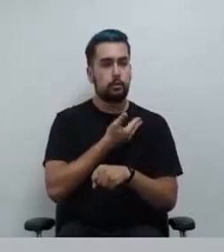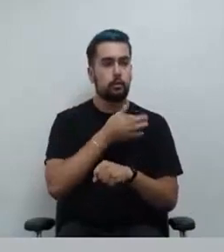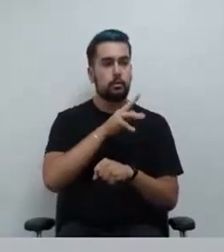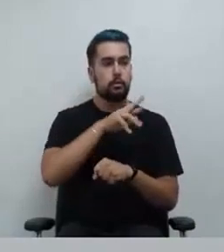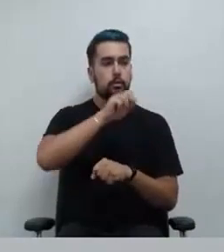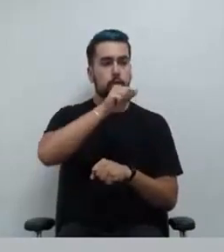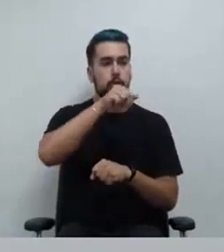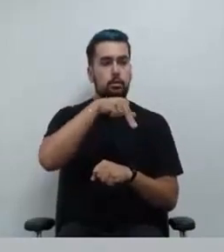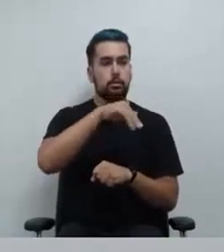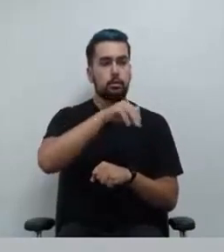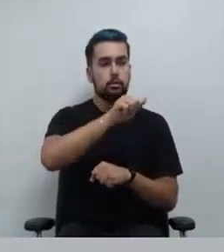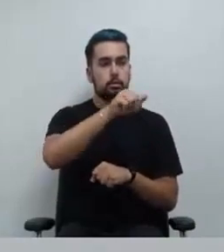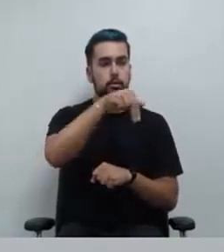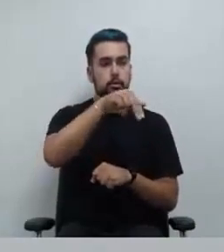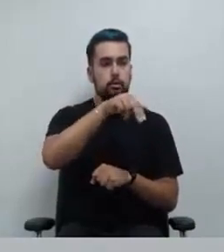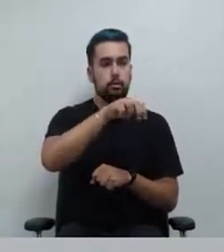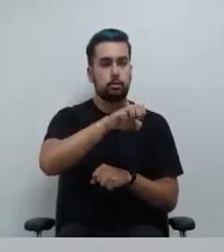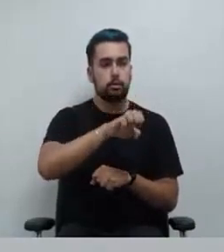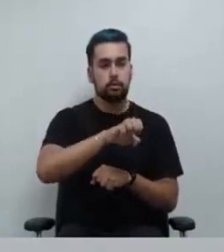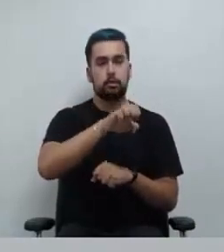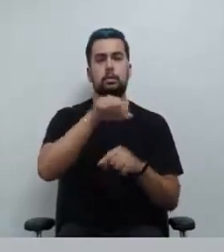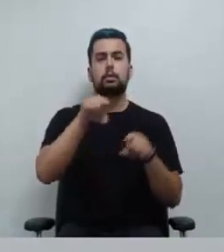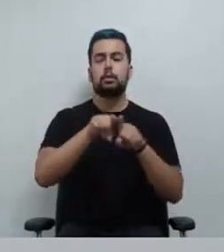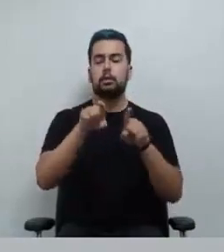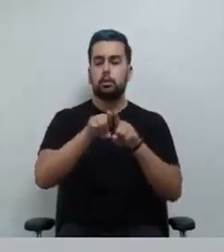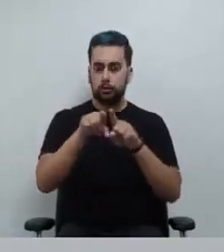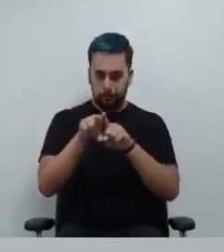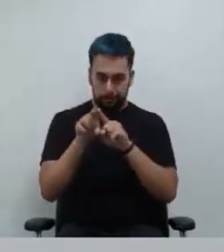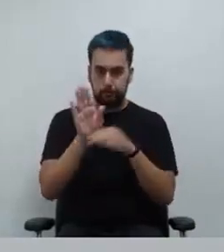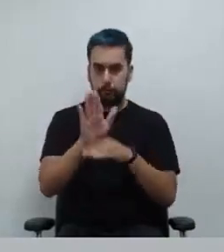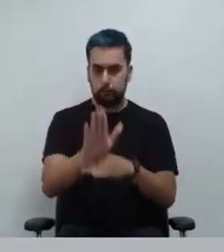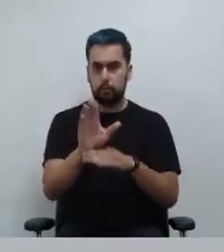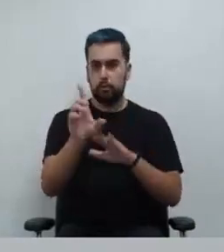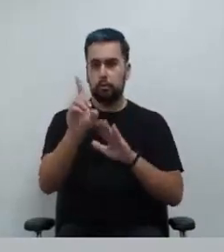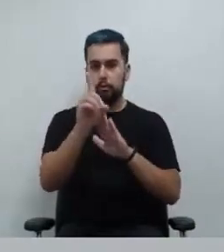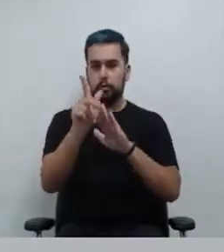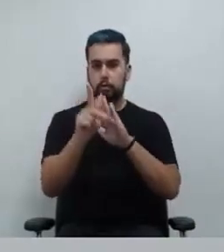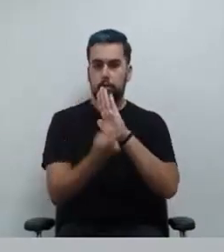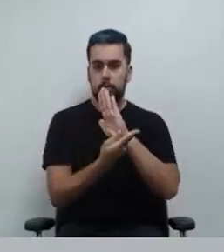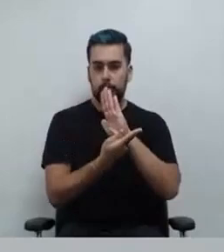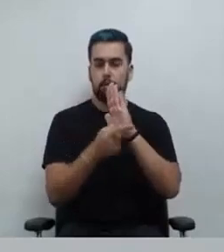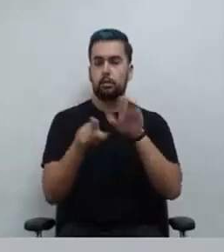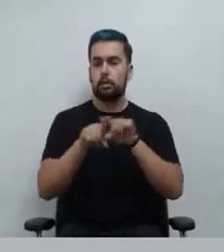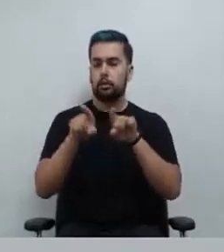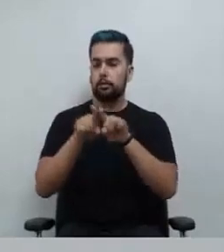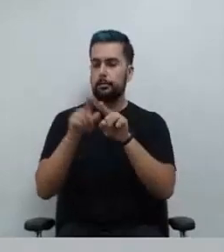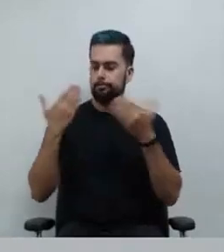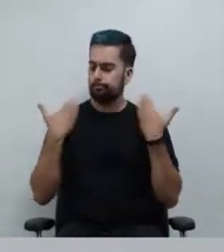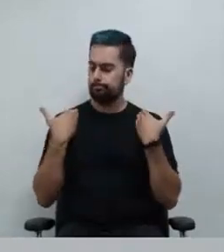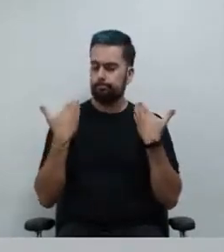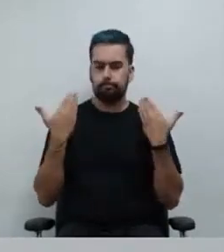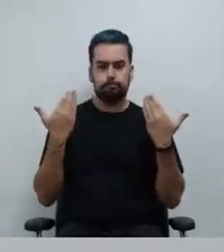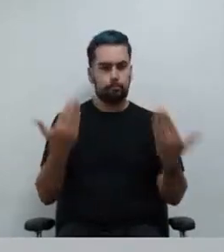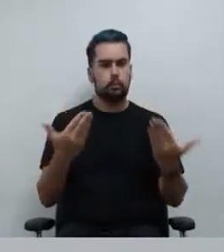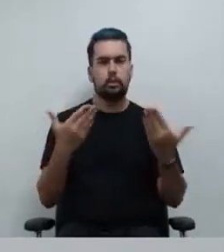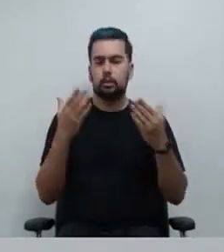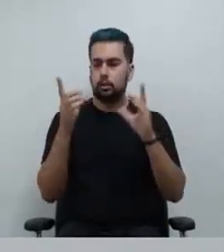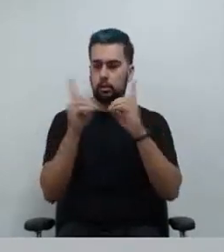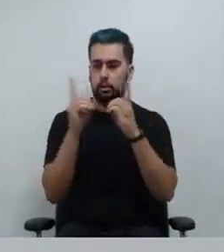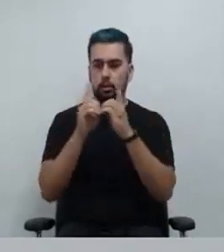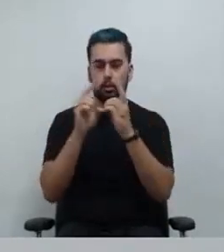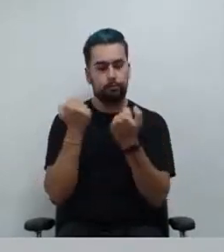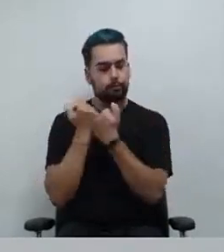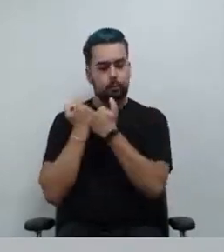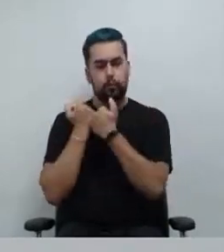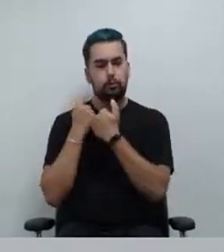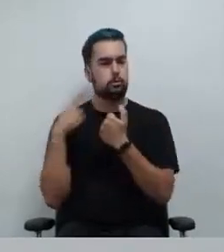assessora de Direitos Humanos na Secretaria de Segurança Pública, que prontamente nos atendeu e também está dando um suporte para a